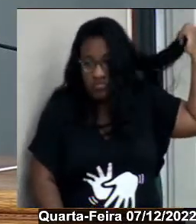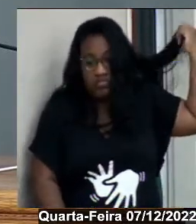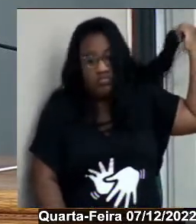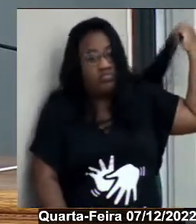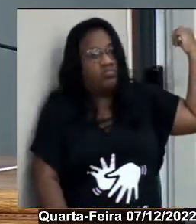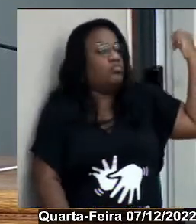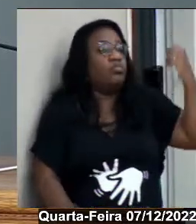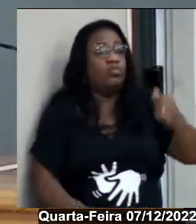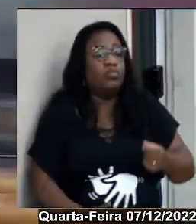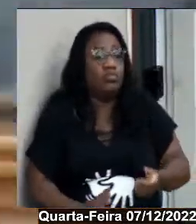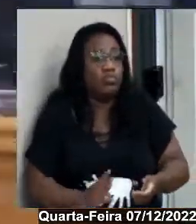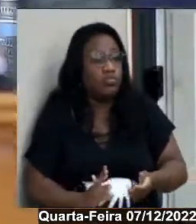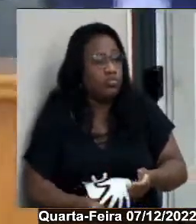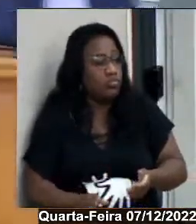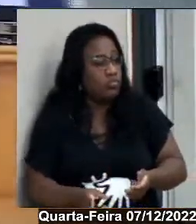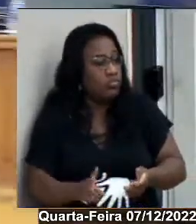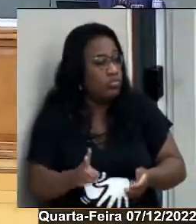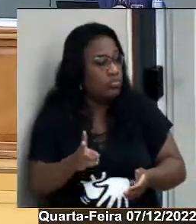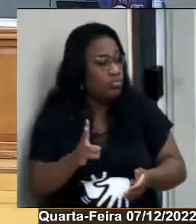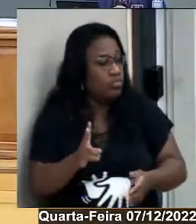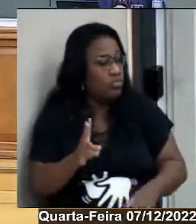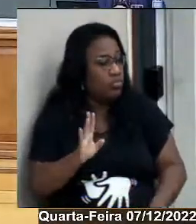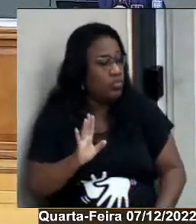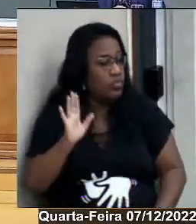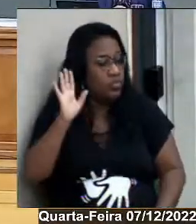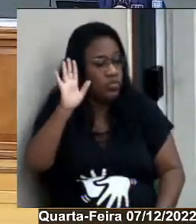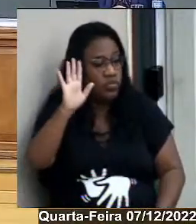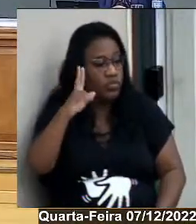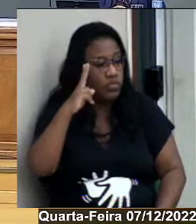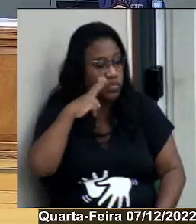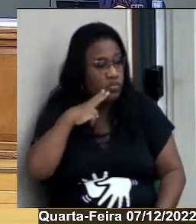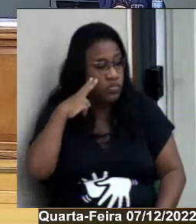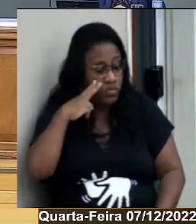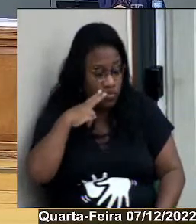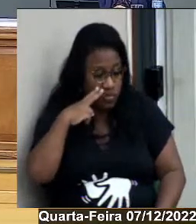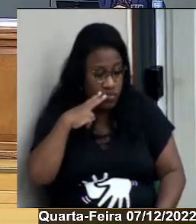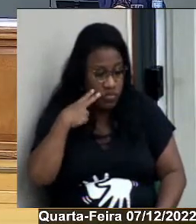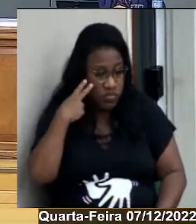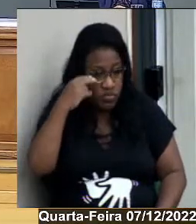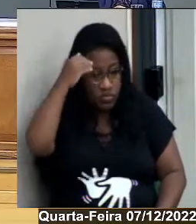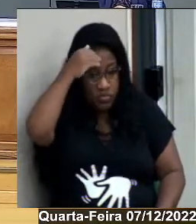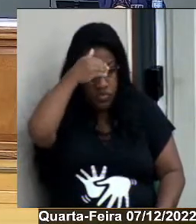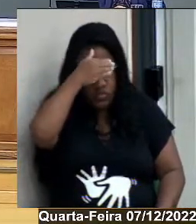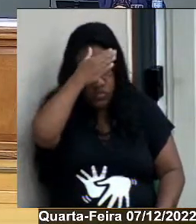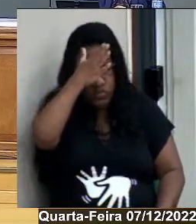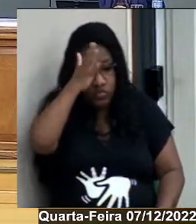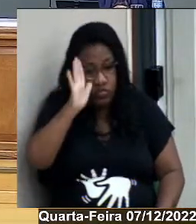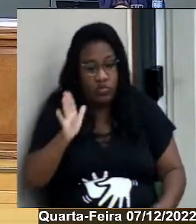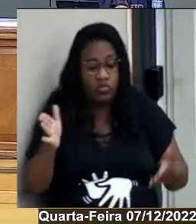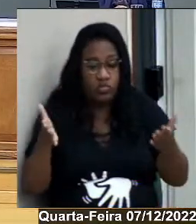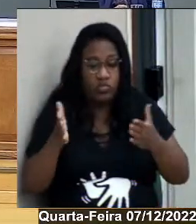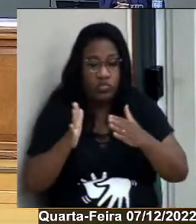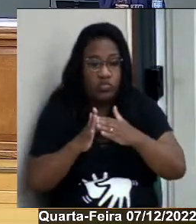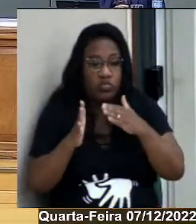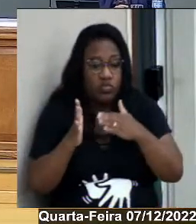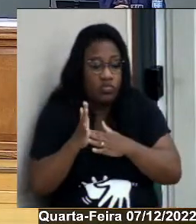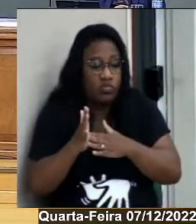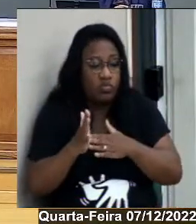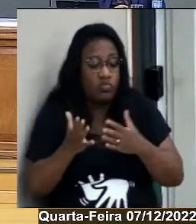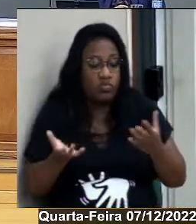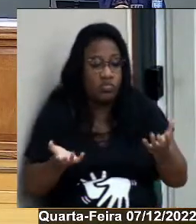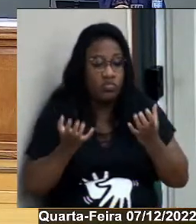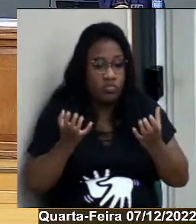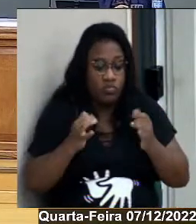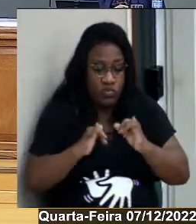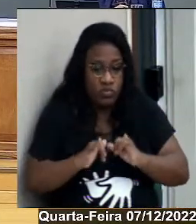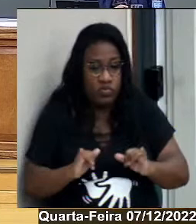Parabéns, vereador Babilão Castilho. Segue em discussão. Pela ordem, senhor presidente. Com a palavra, vereador Lúcio Costa. Bom dia a todos. Primeiramente, agradecer a Deus a oportunidade de